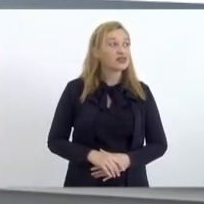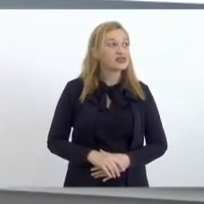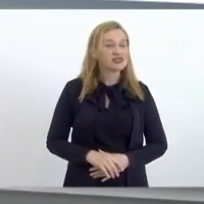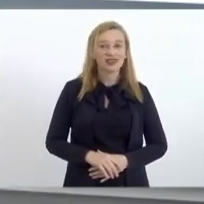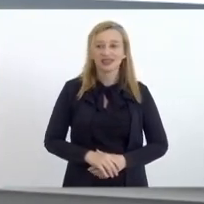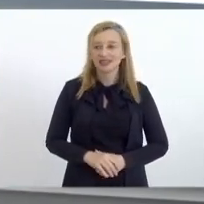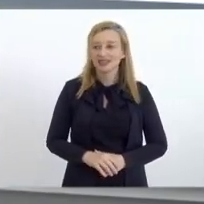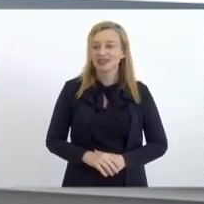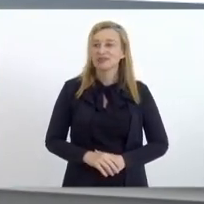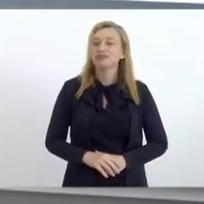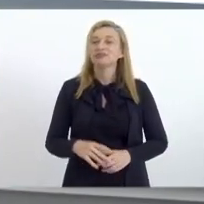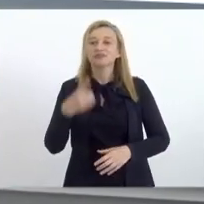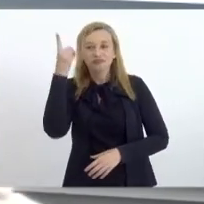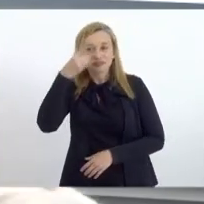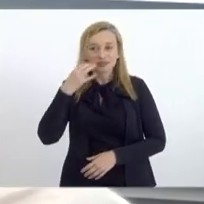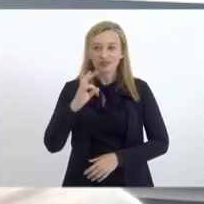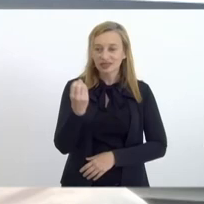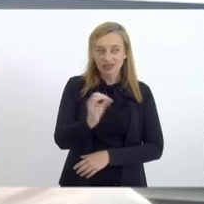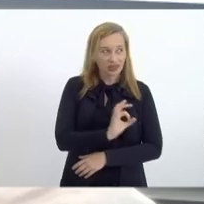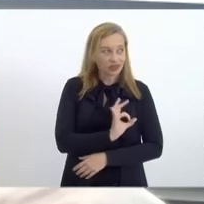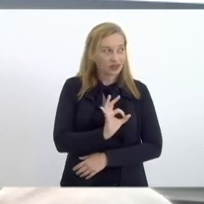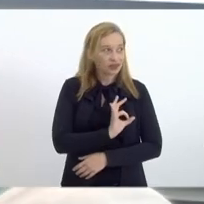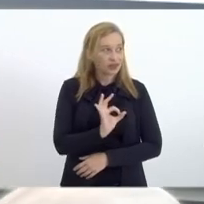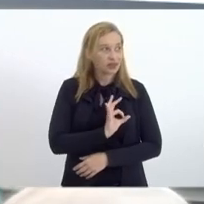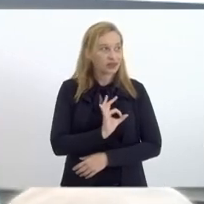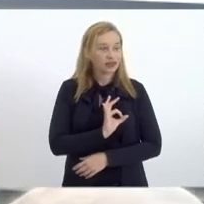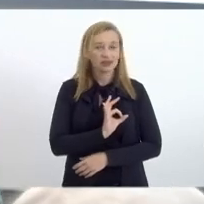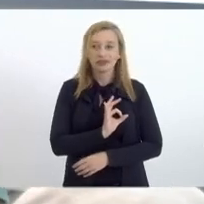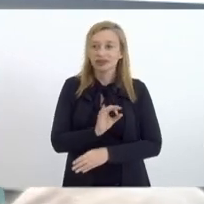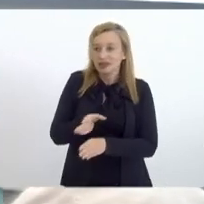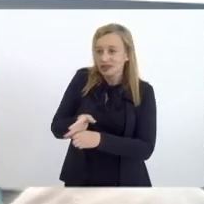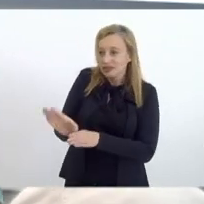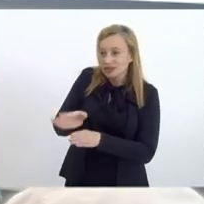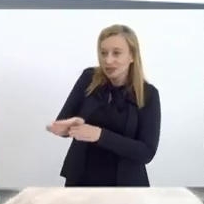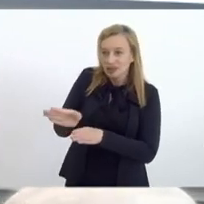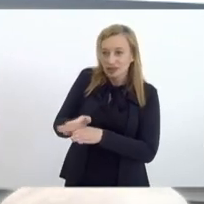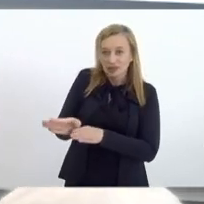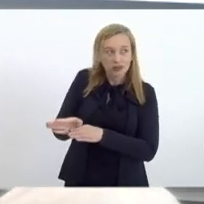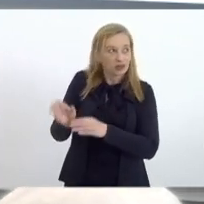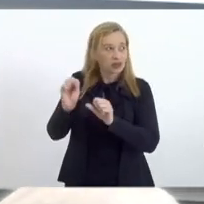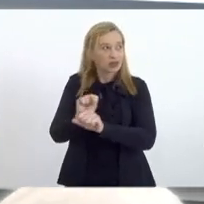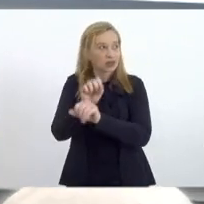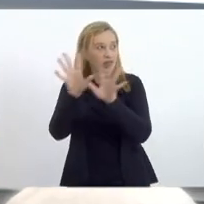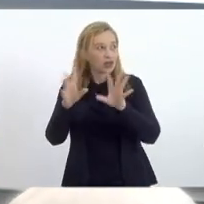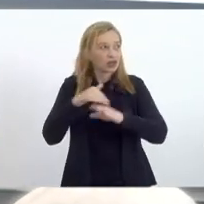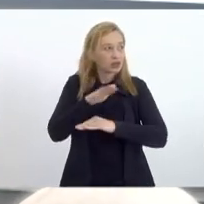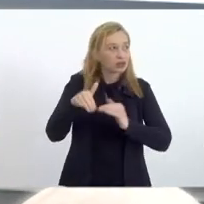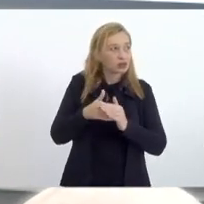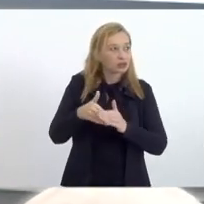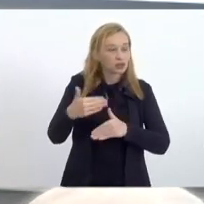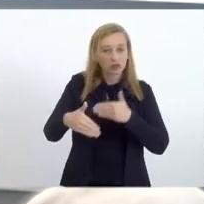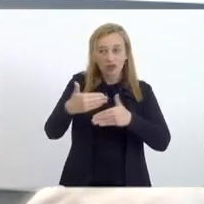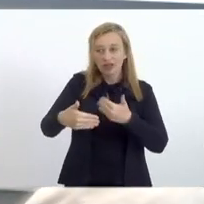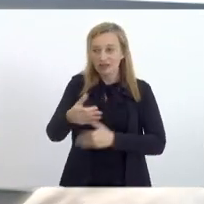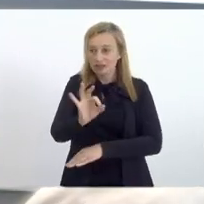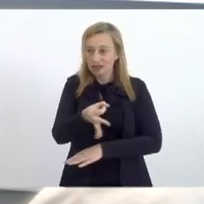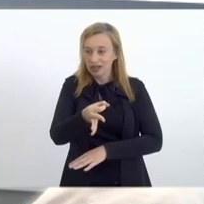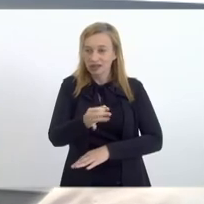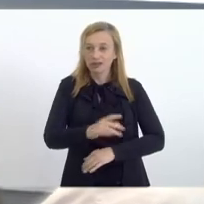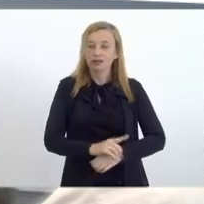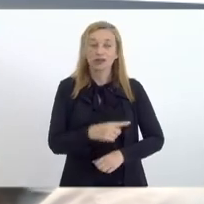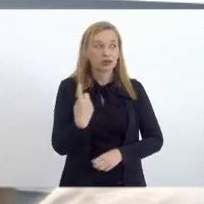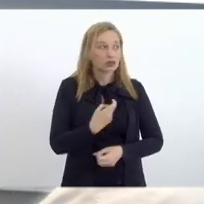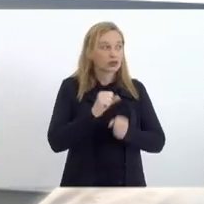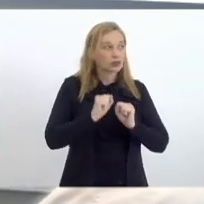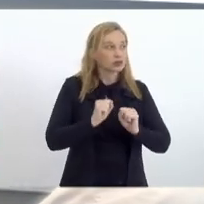especiais também à deputada Marta Rocha, que nos recebeu, nos orientou com muita transparência e franqueza em todo o processo necessário para que